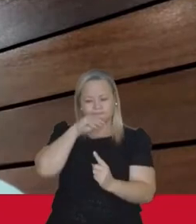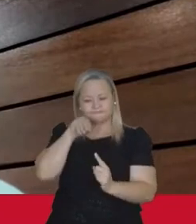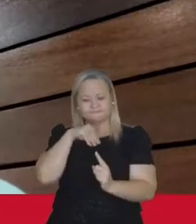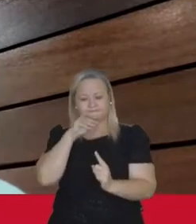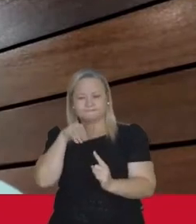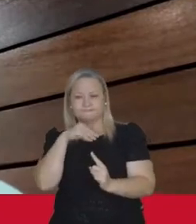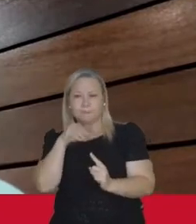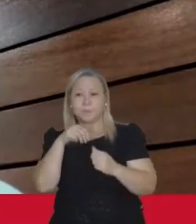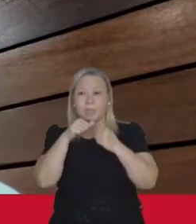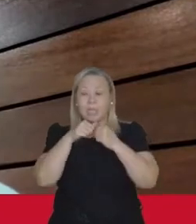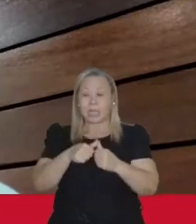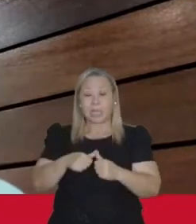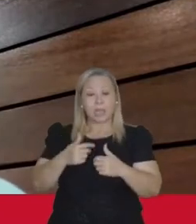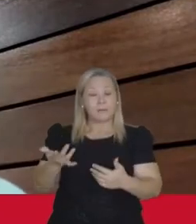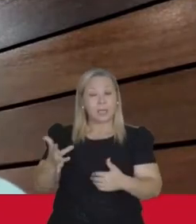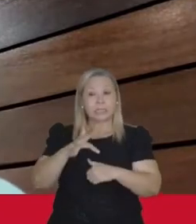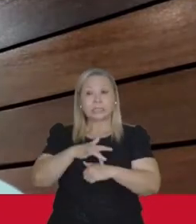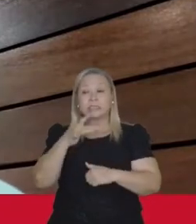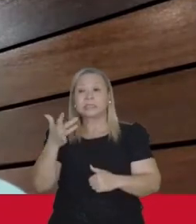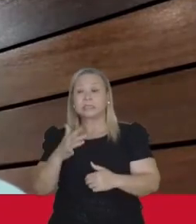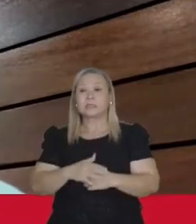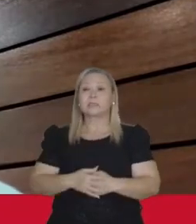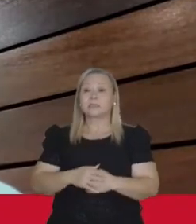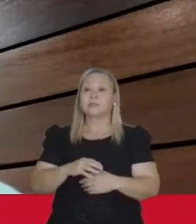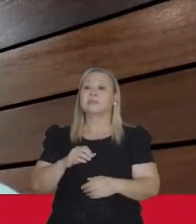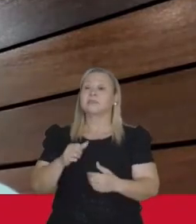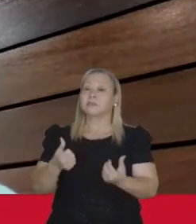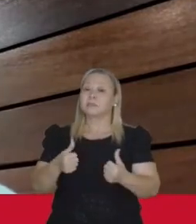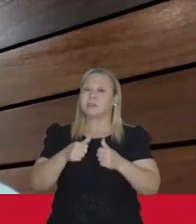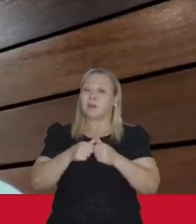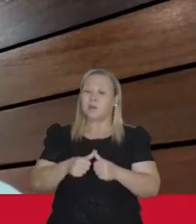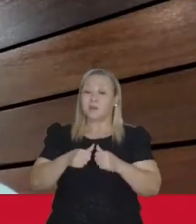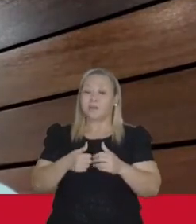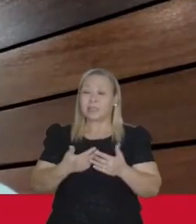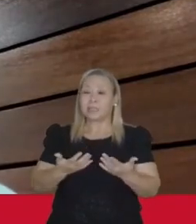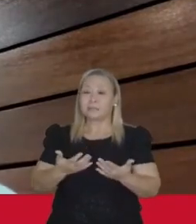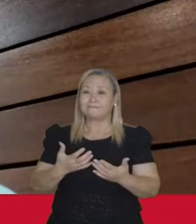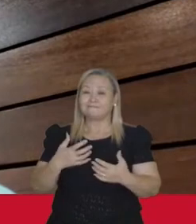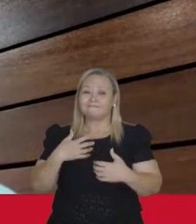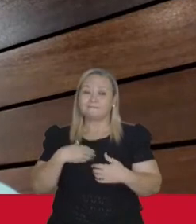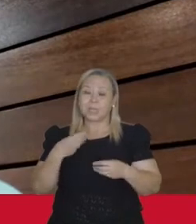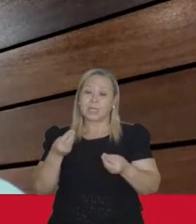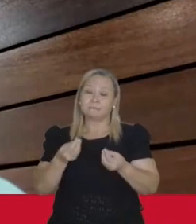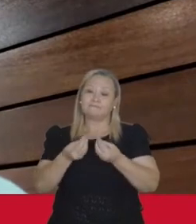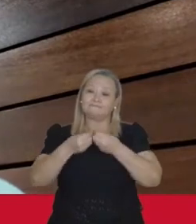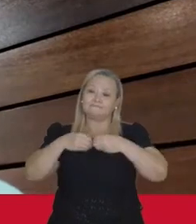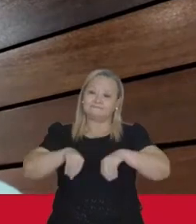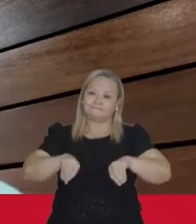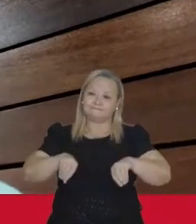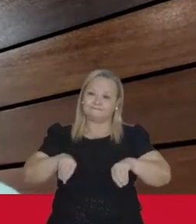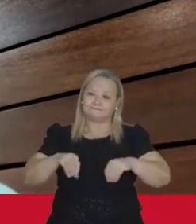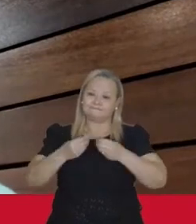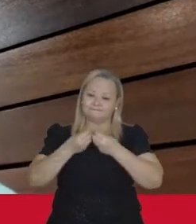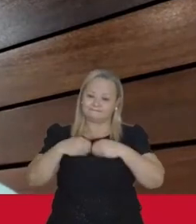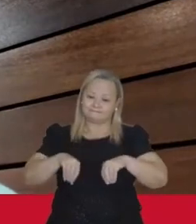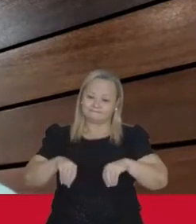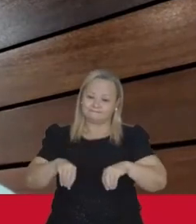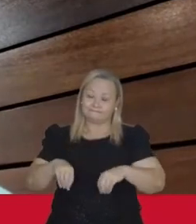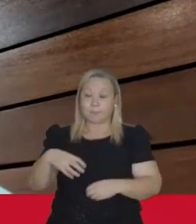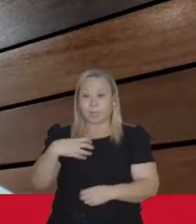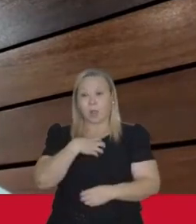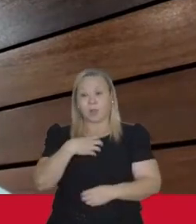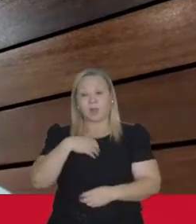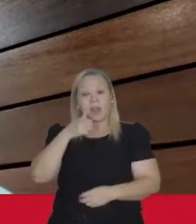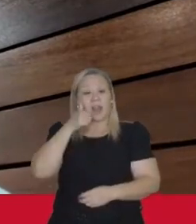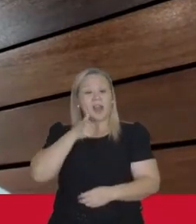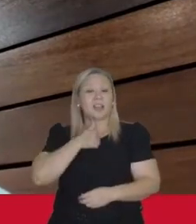fica automaticamente com uma sobreposição de desvantagens. Essa é a situação da